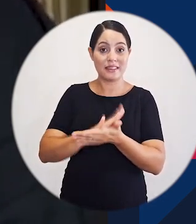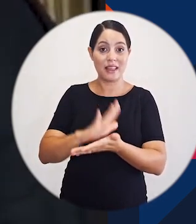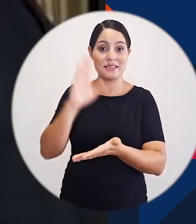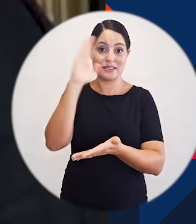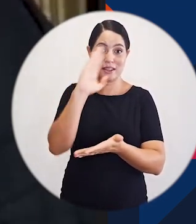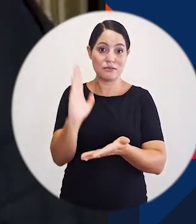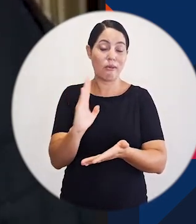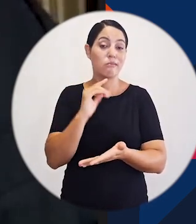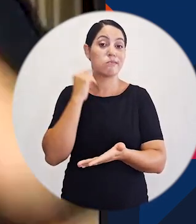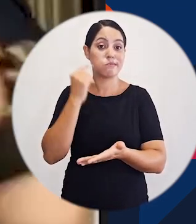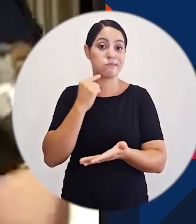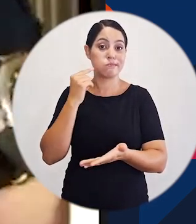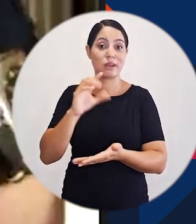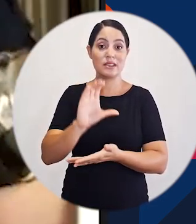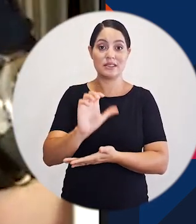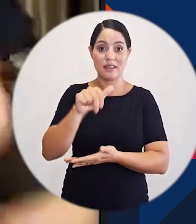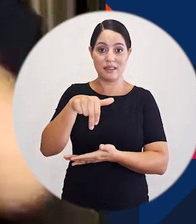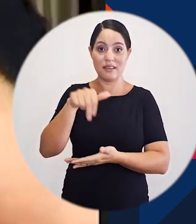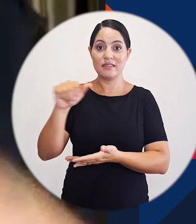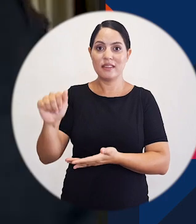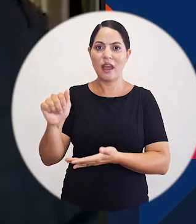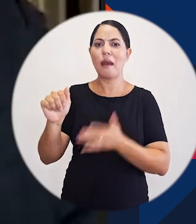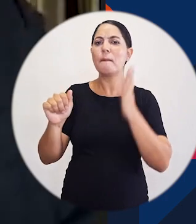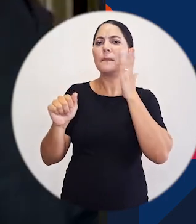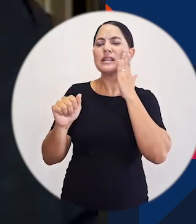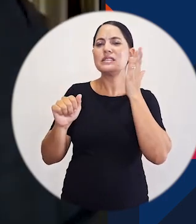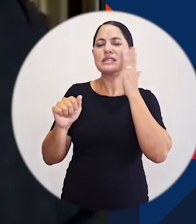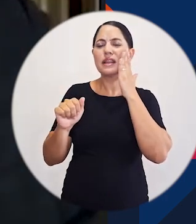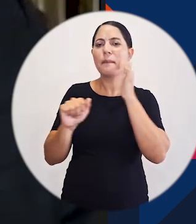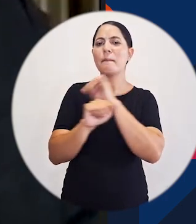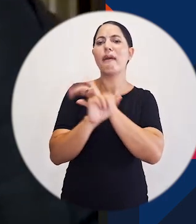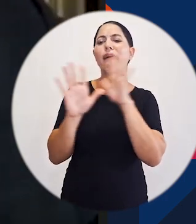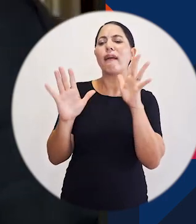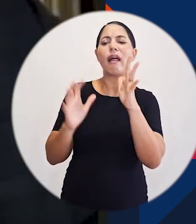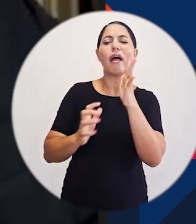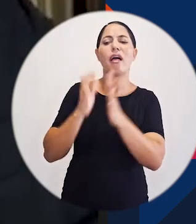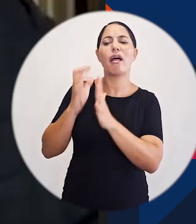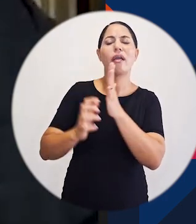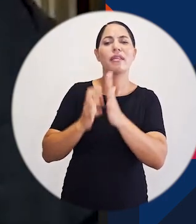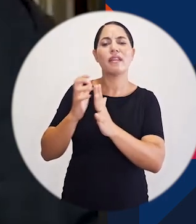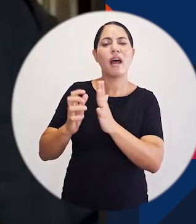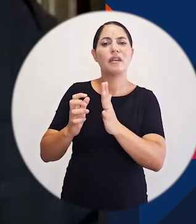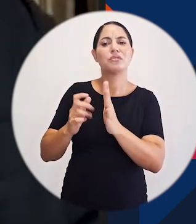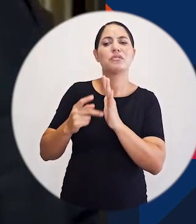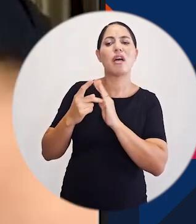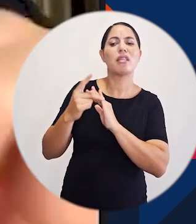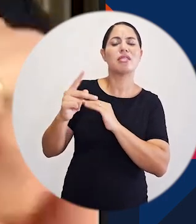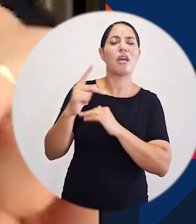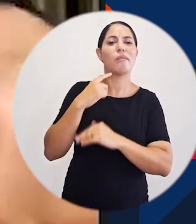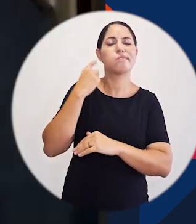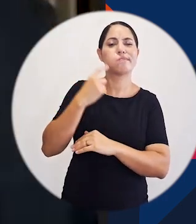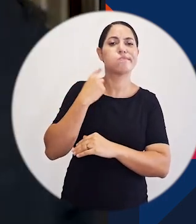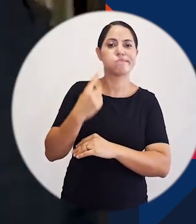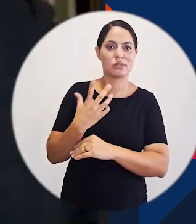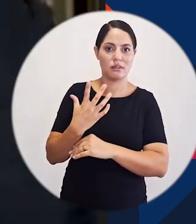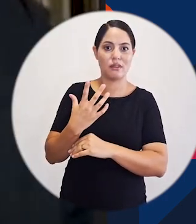o Cadastro Nacional da Advocacia. Você pode saber quais são os dados